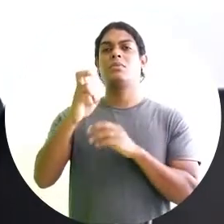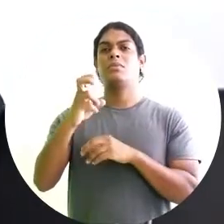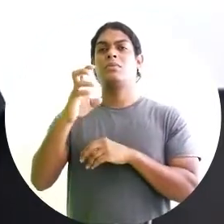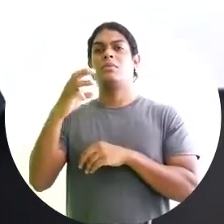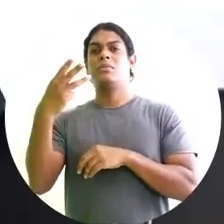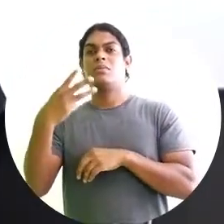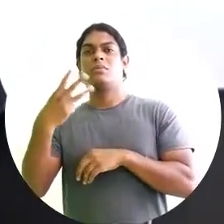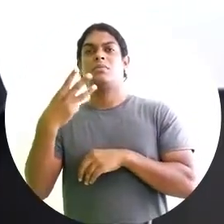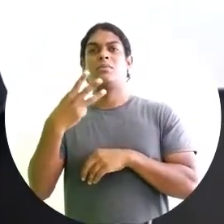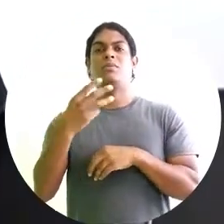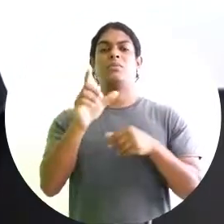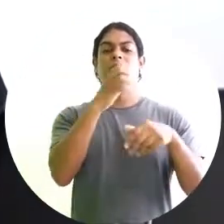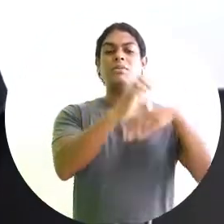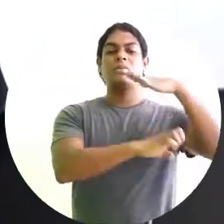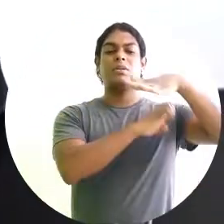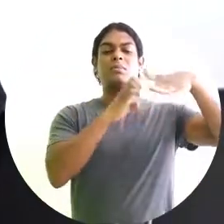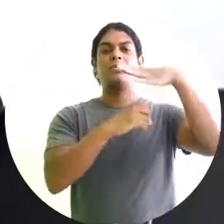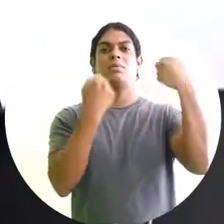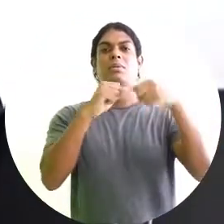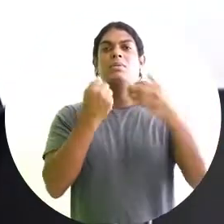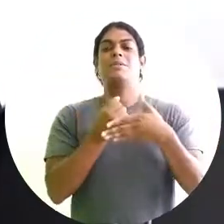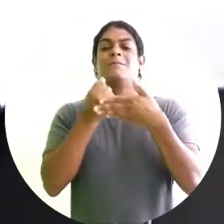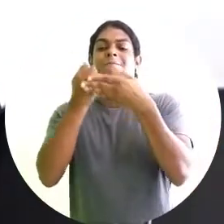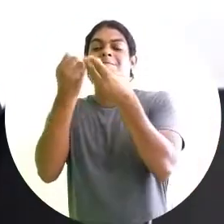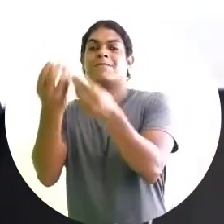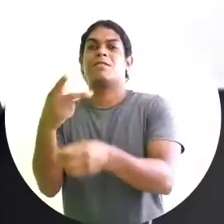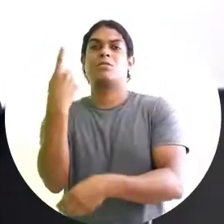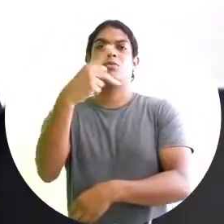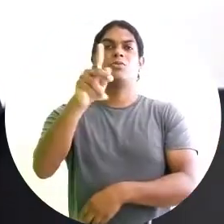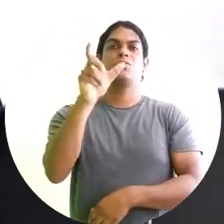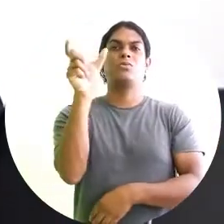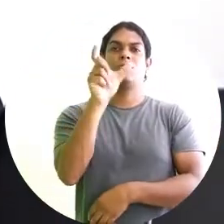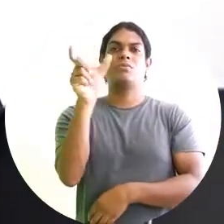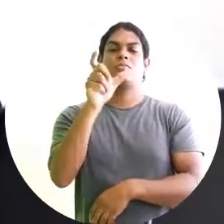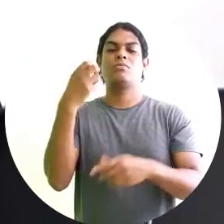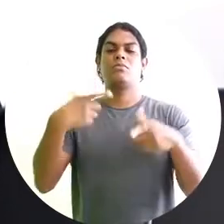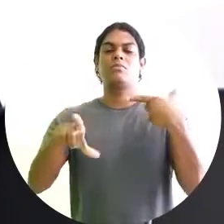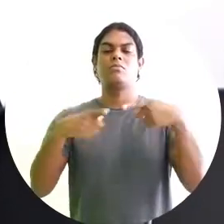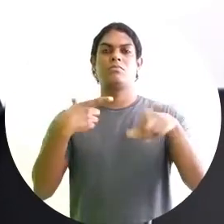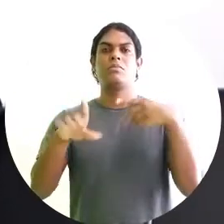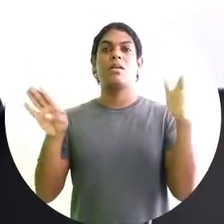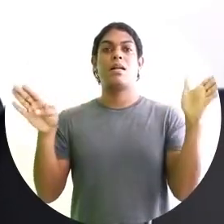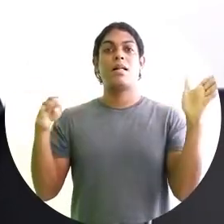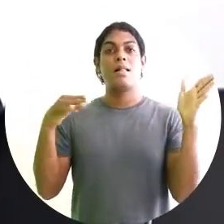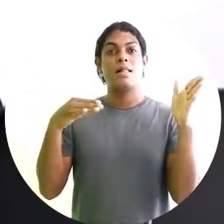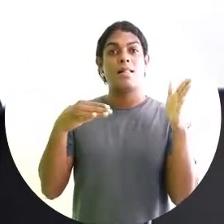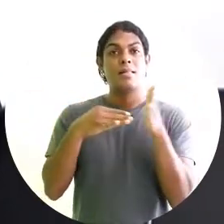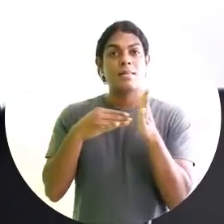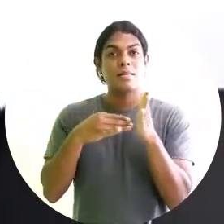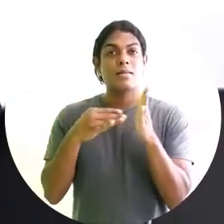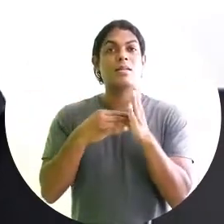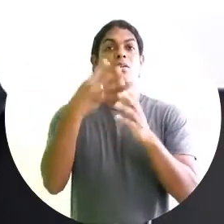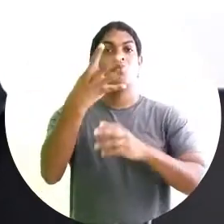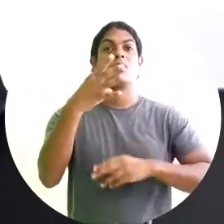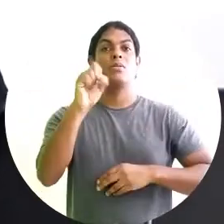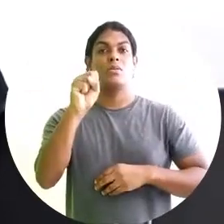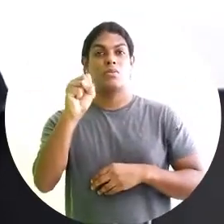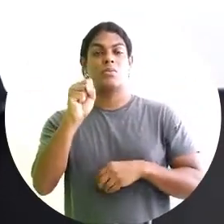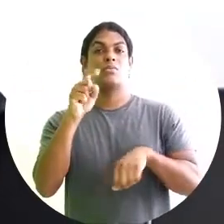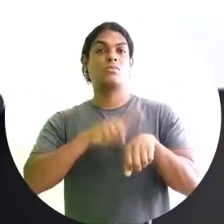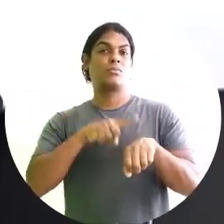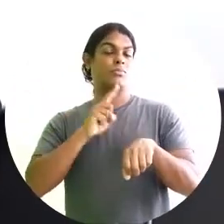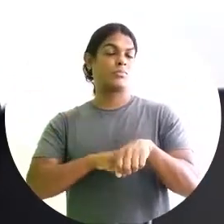deverá devolver sua carteira de trabalho até 48 horas. Significa que ele deverá fazer seu registro,